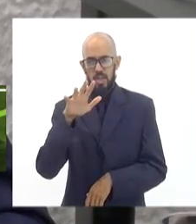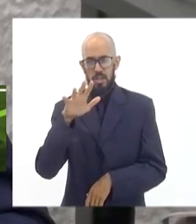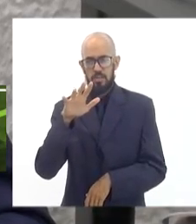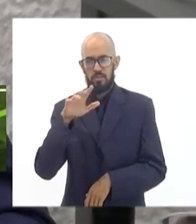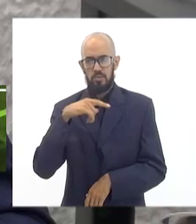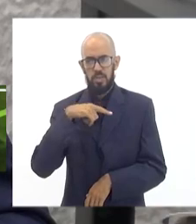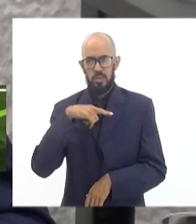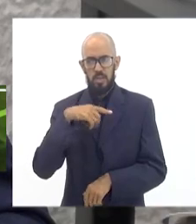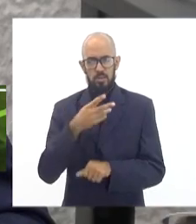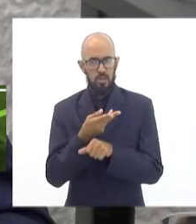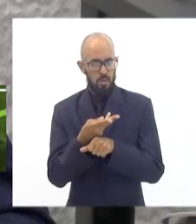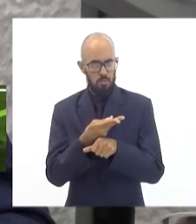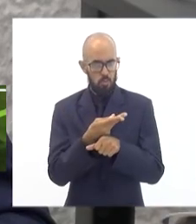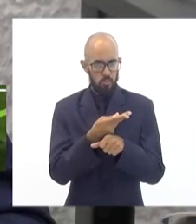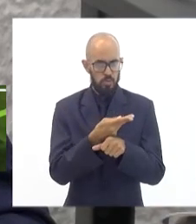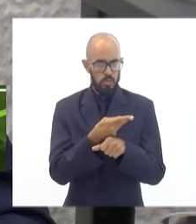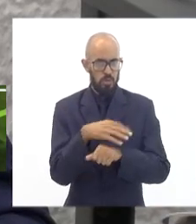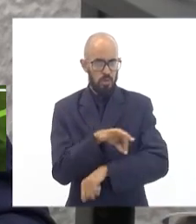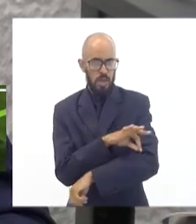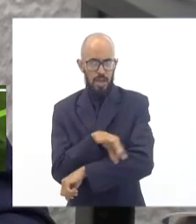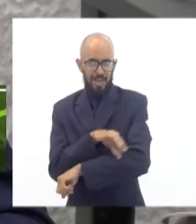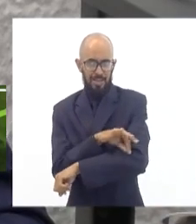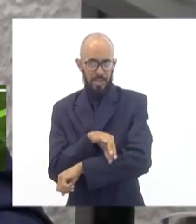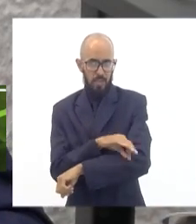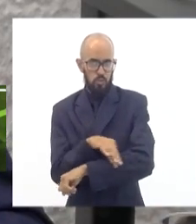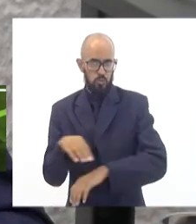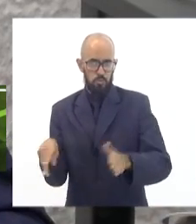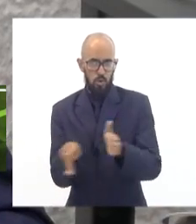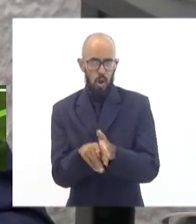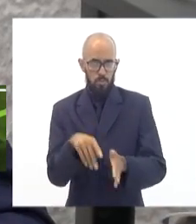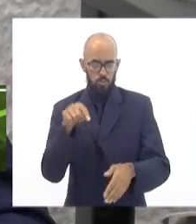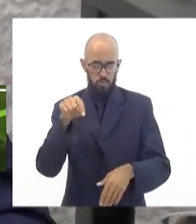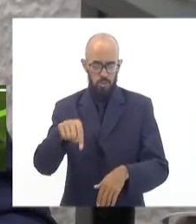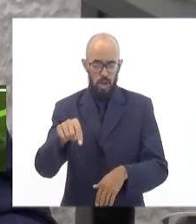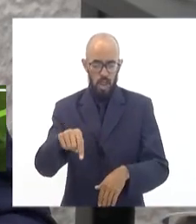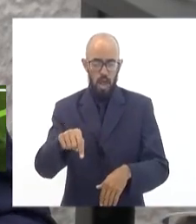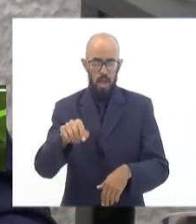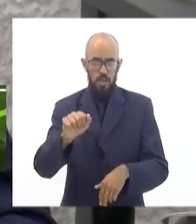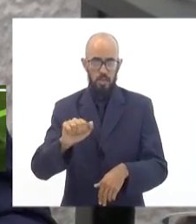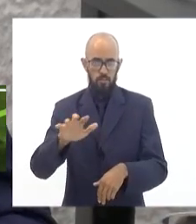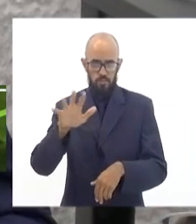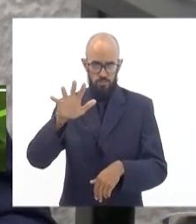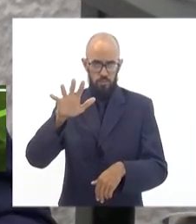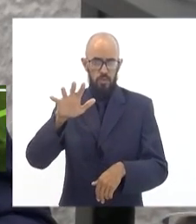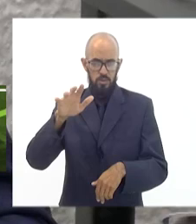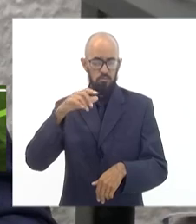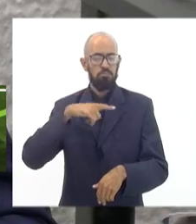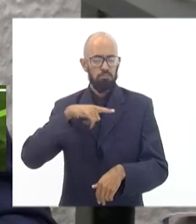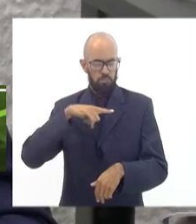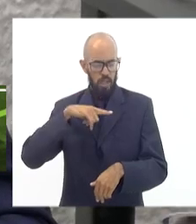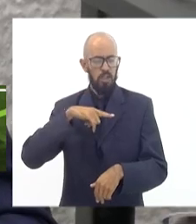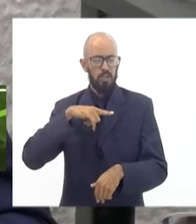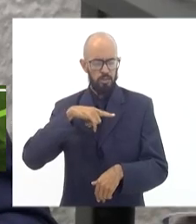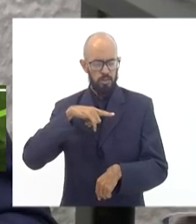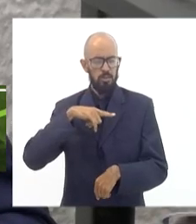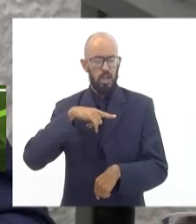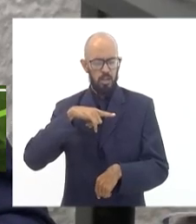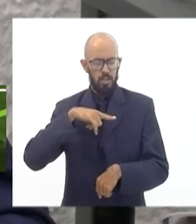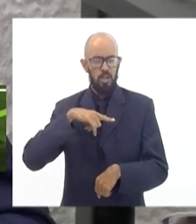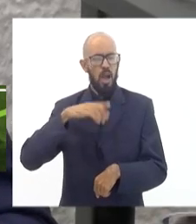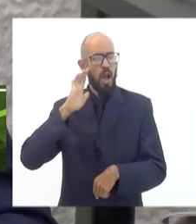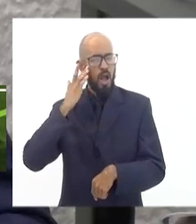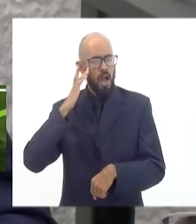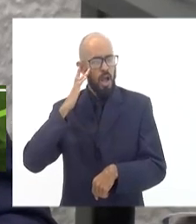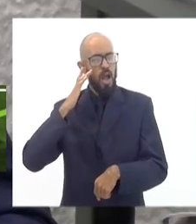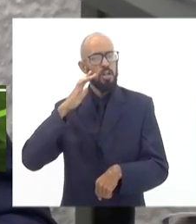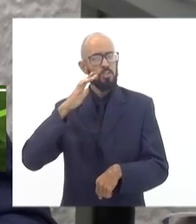faz a busca de arquiteto engenheiro da comunidade e muita gente acha que não tem tem nós não